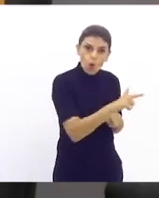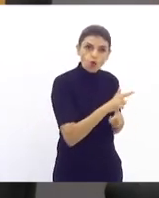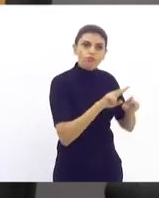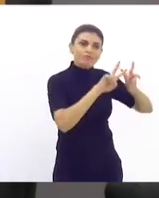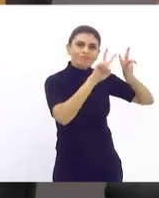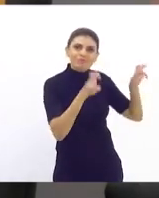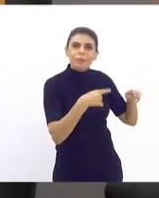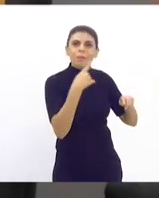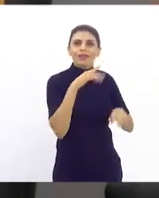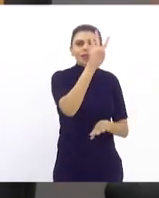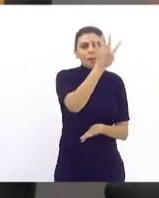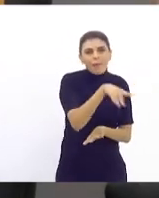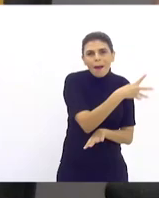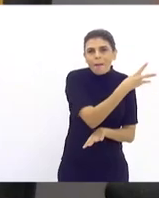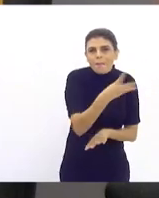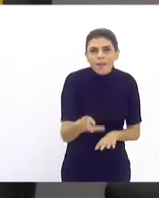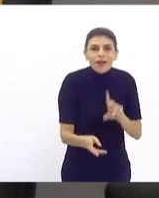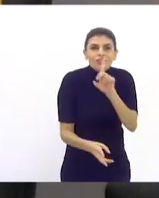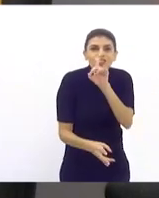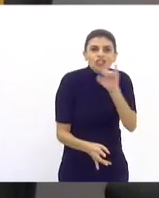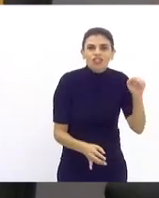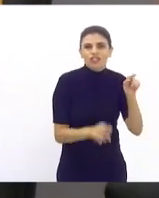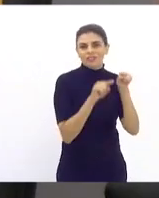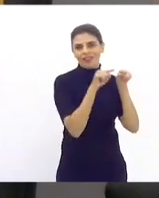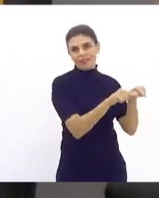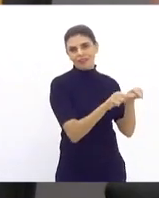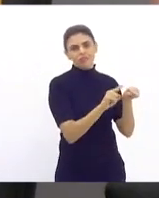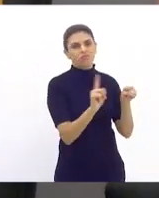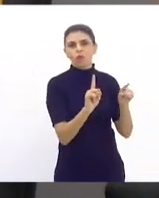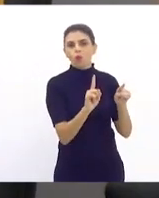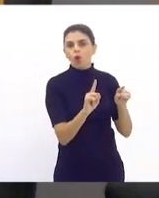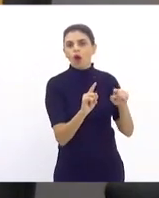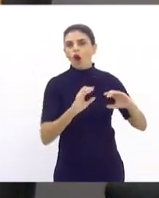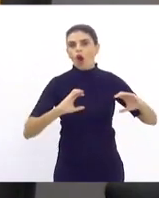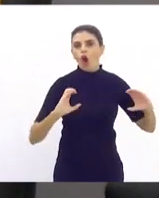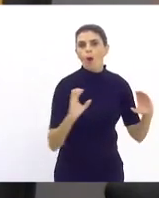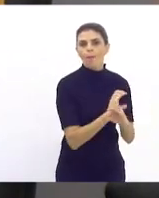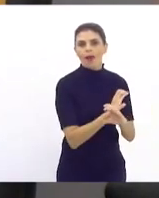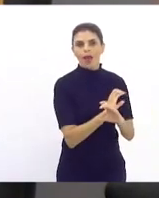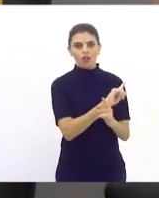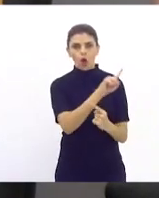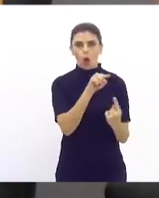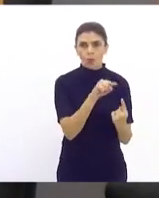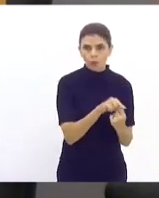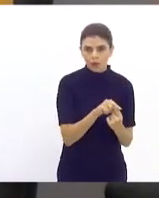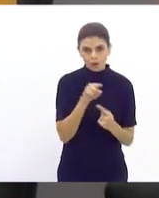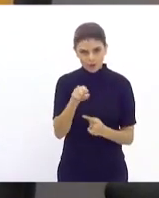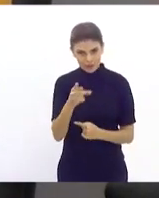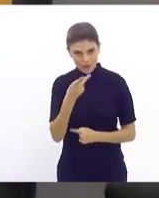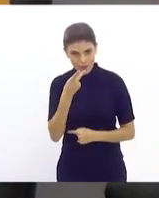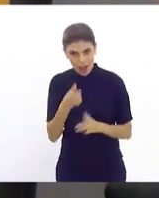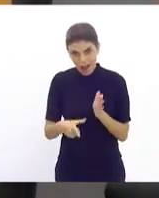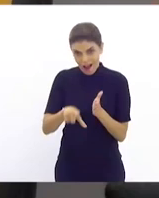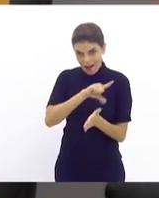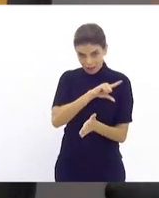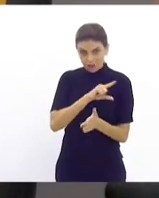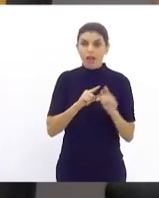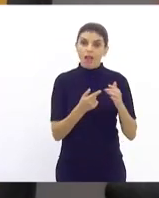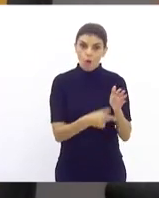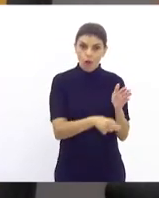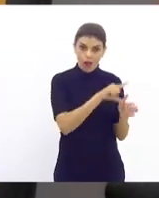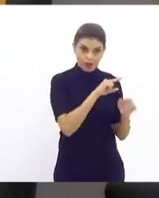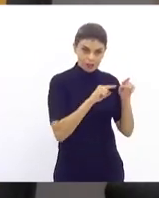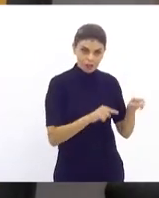do calendário e da data. Então, é menos completo, mais objetivo. O outro que Vossa Excelência se refere é o anterior? O anterior